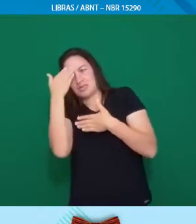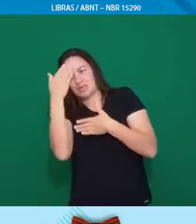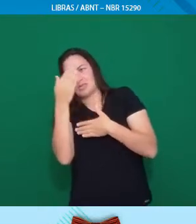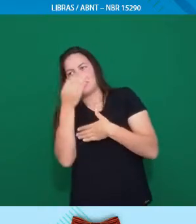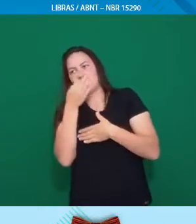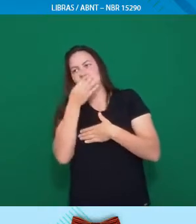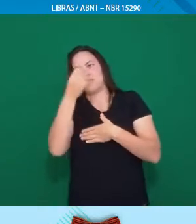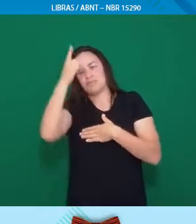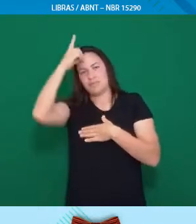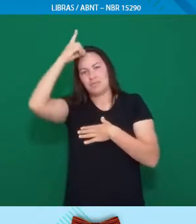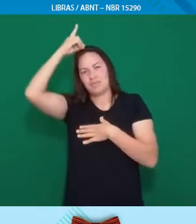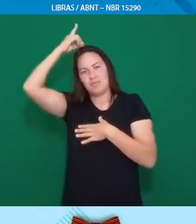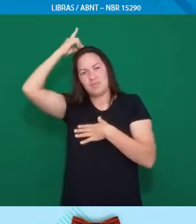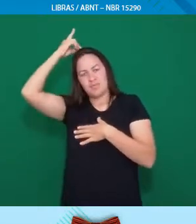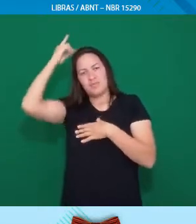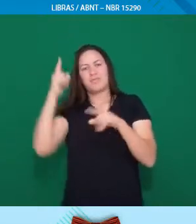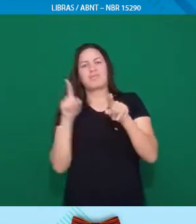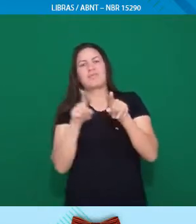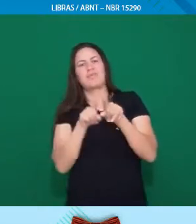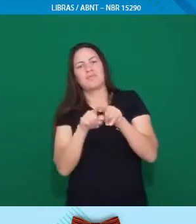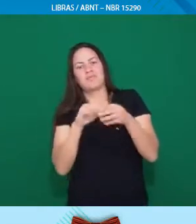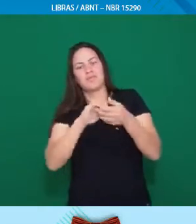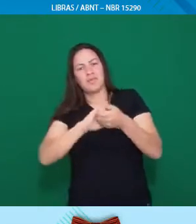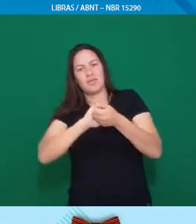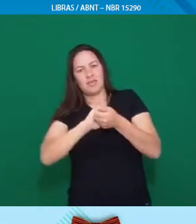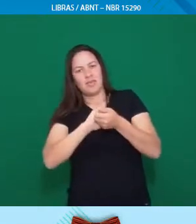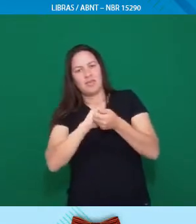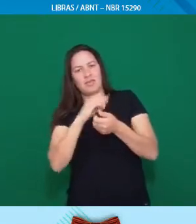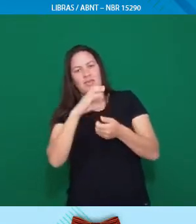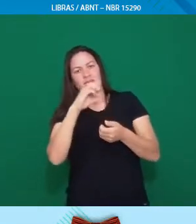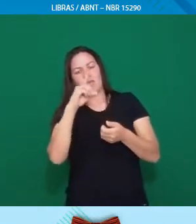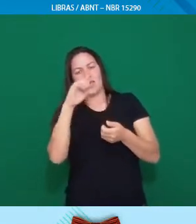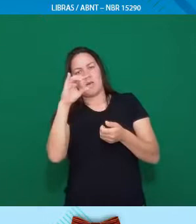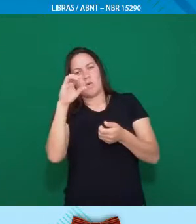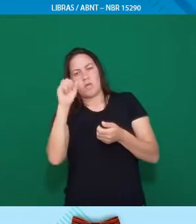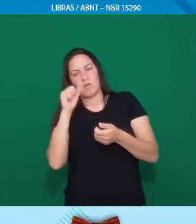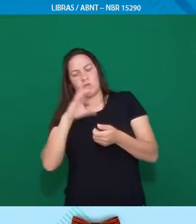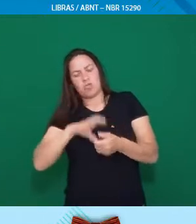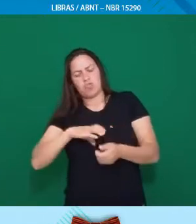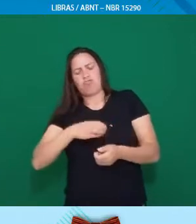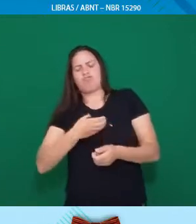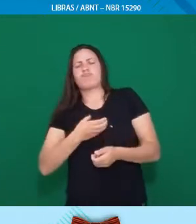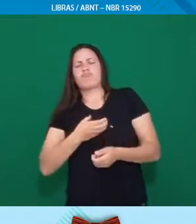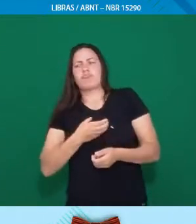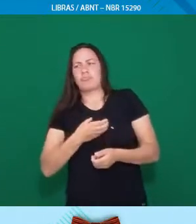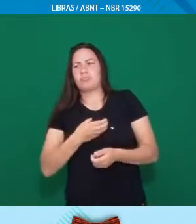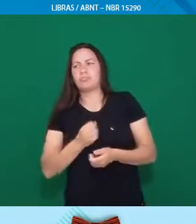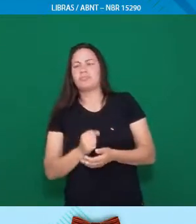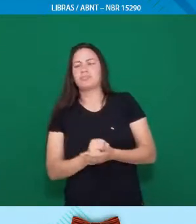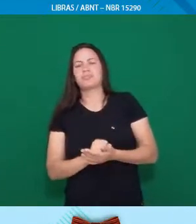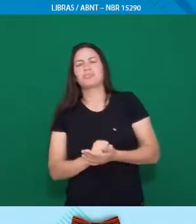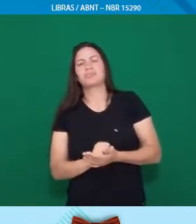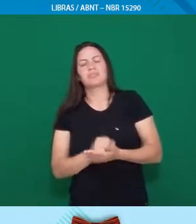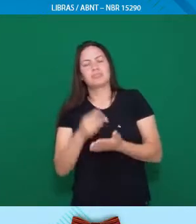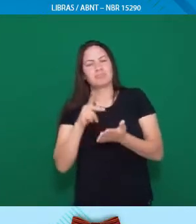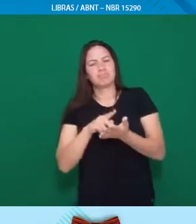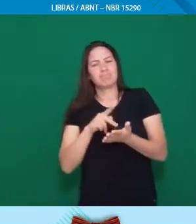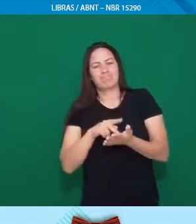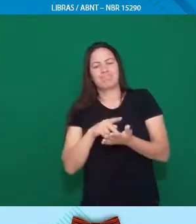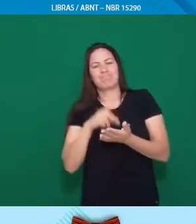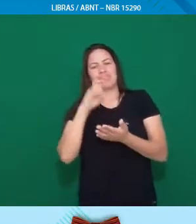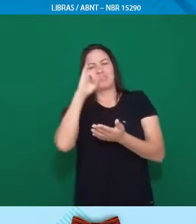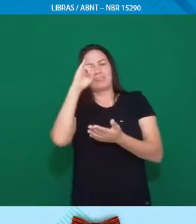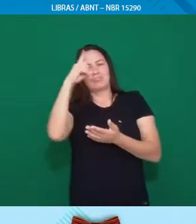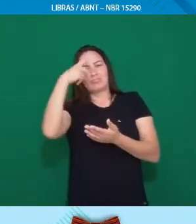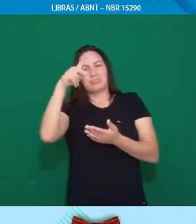então Obrigado por o senhor presidente também quero deixar aqui Meus parabéns do seu Cláudio pelo ator deu isso né com certeza